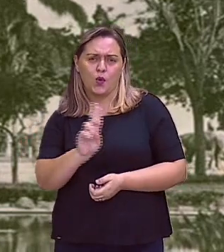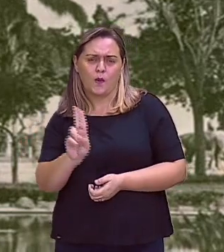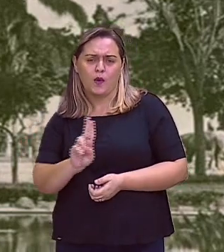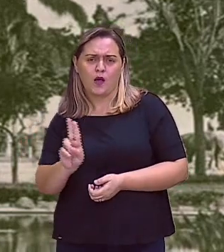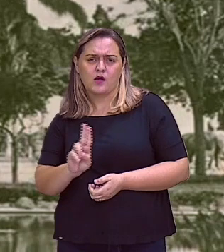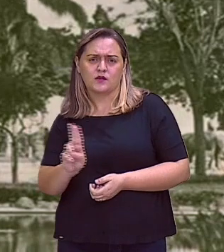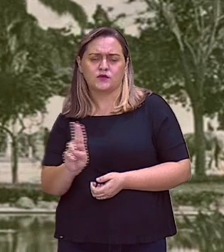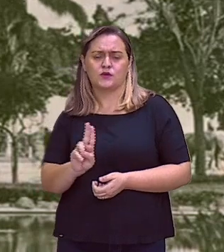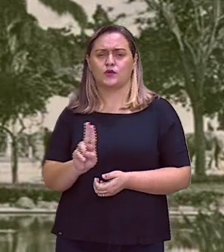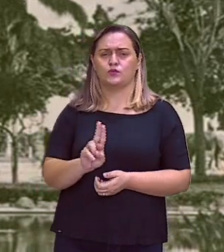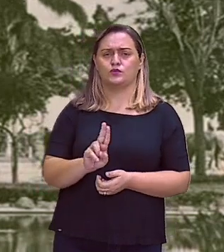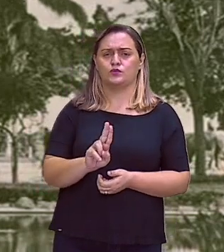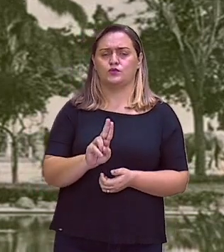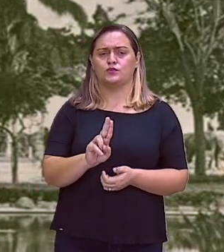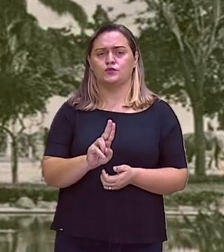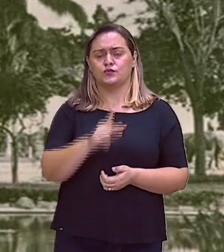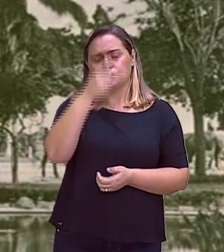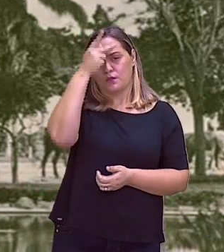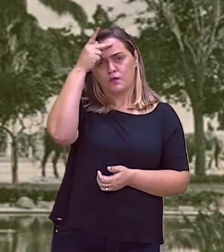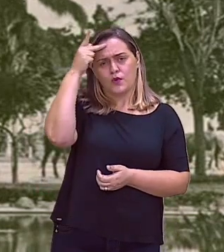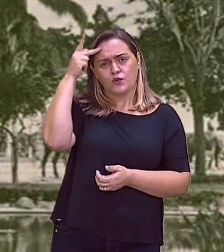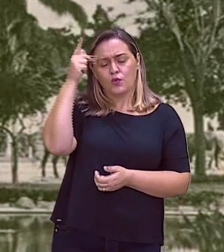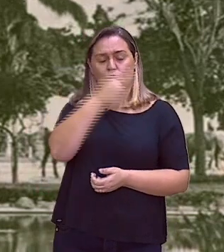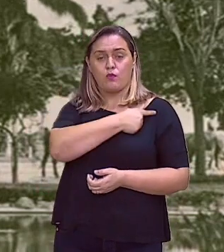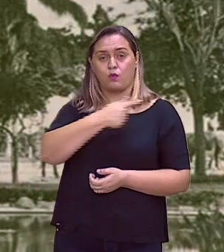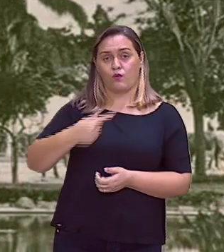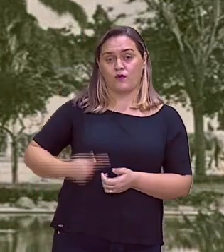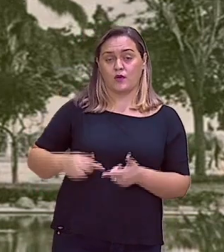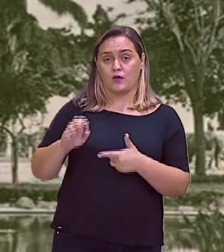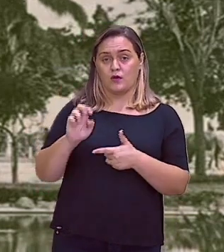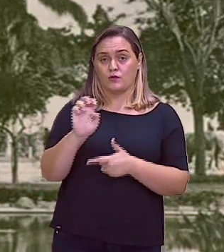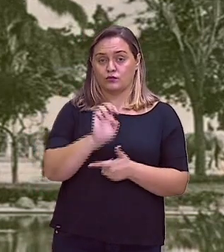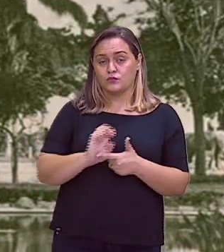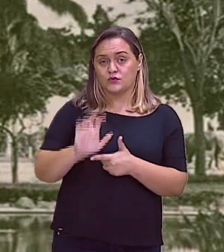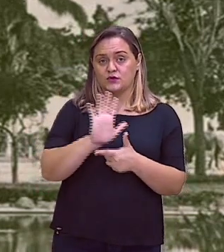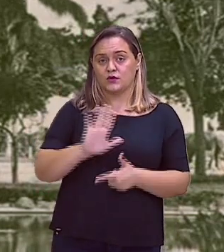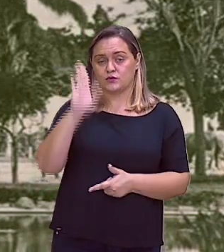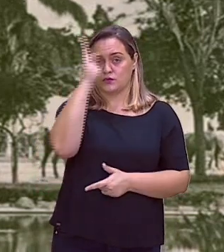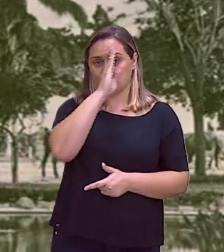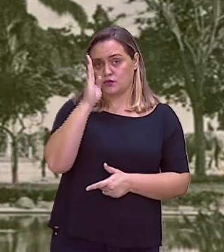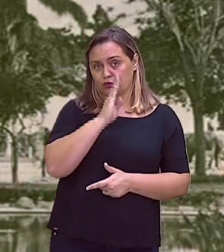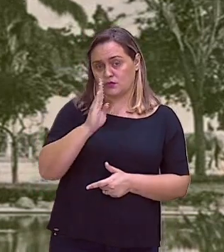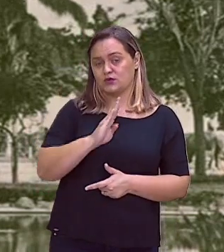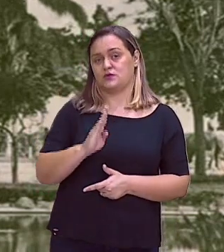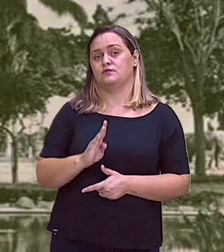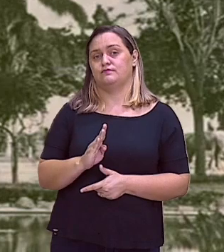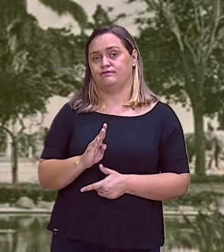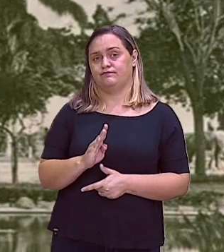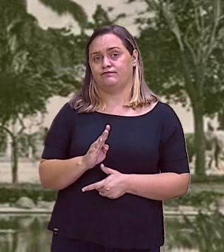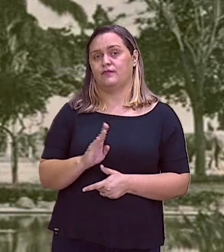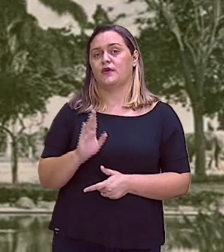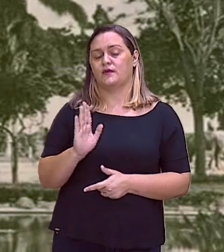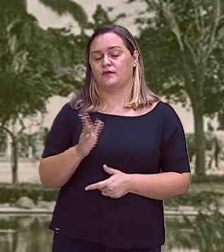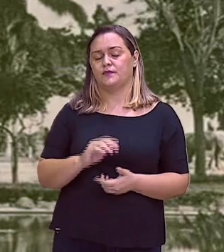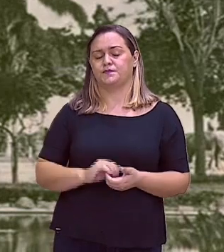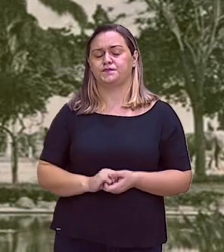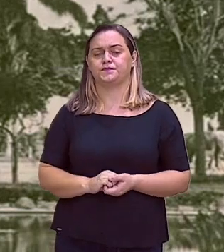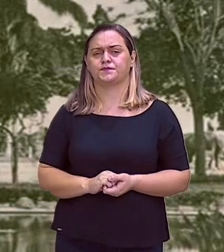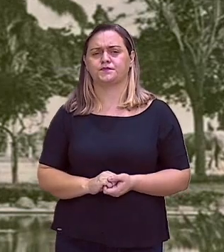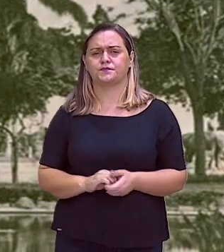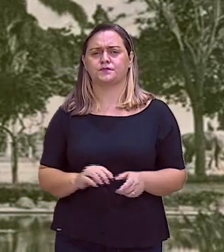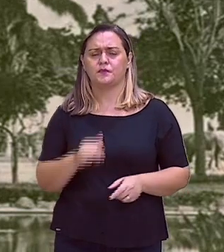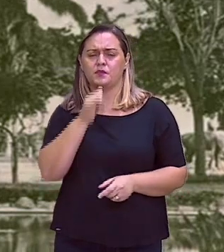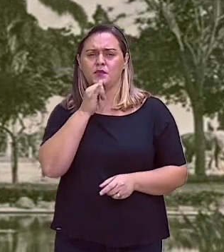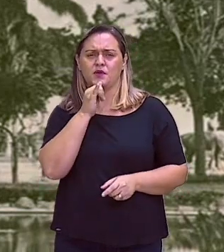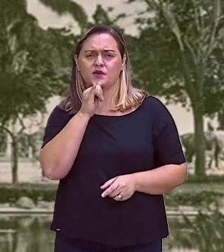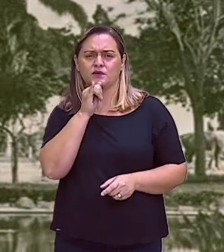esses acontecimentos reforçam é o que foi mencionado as atribui